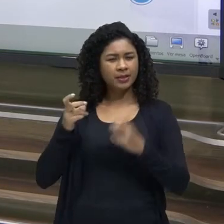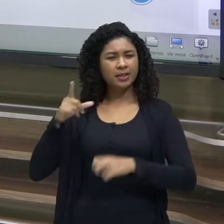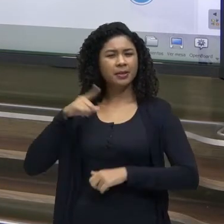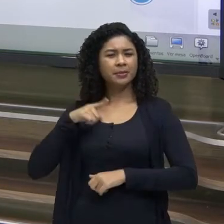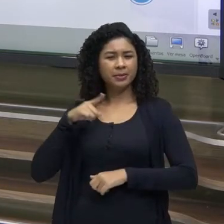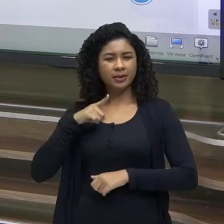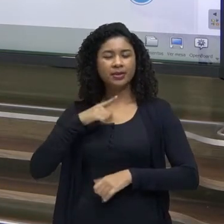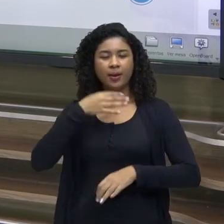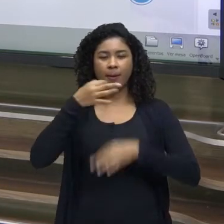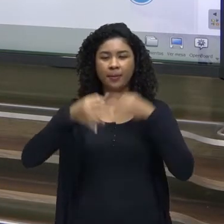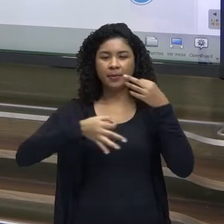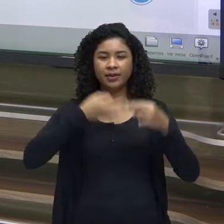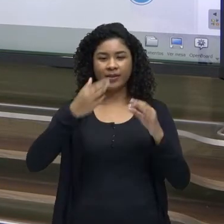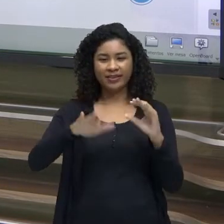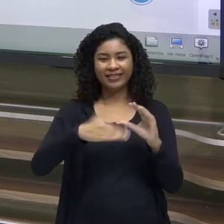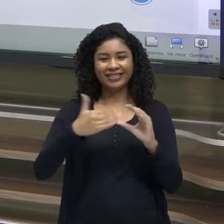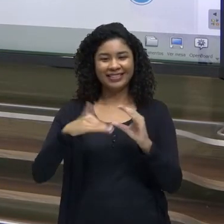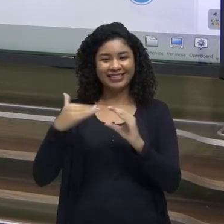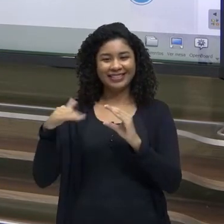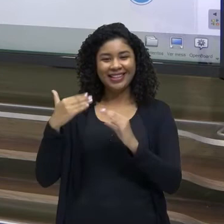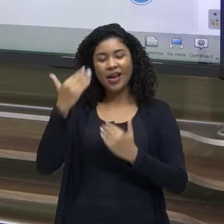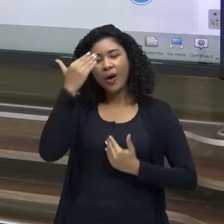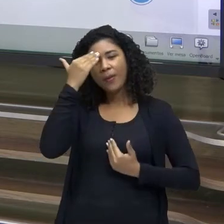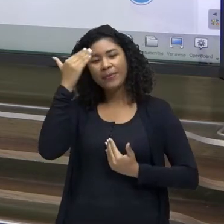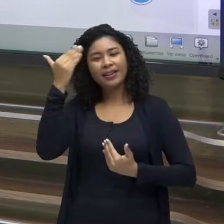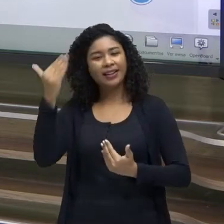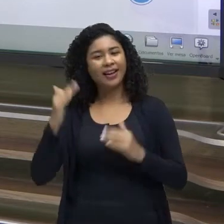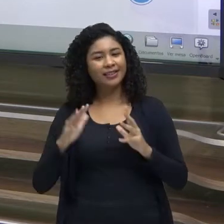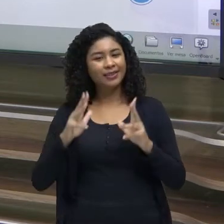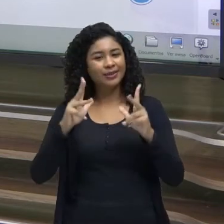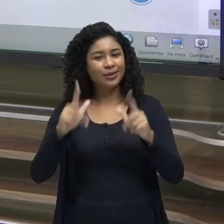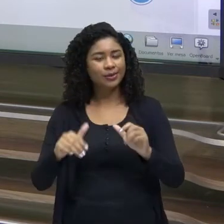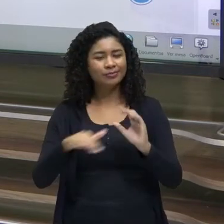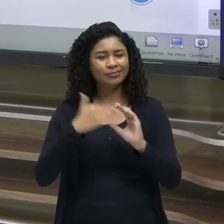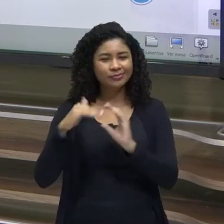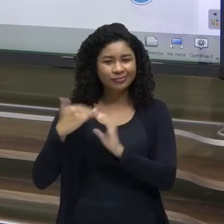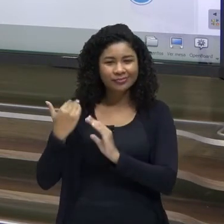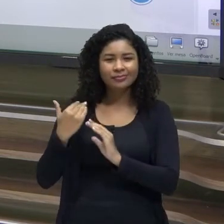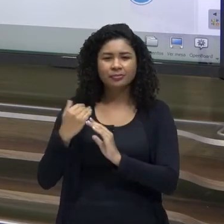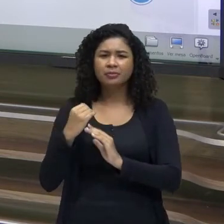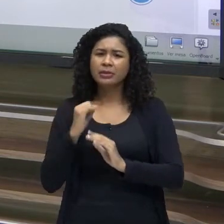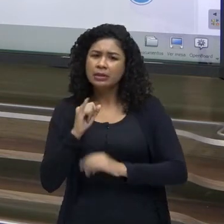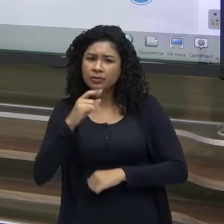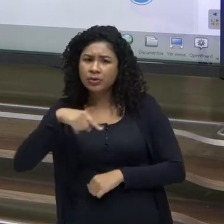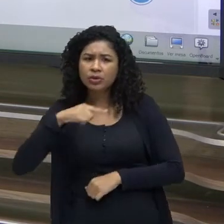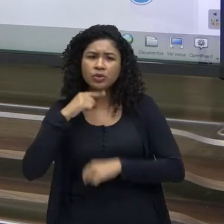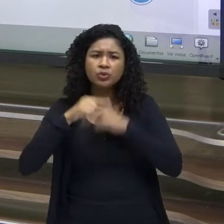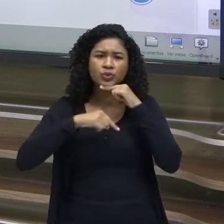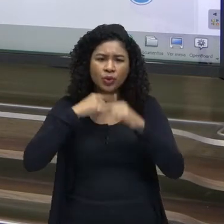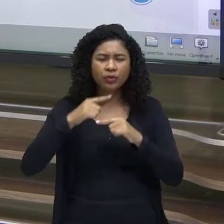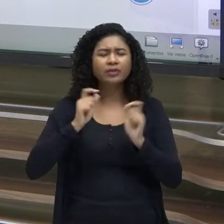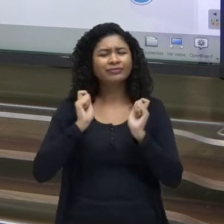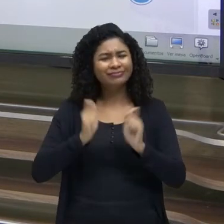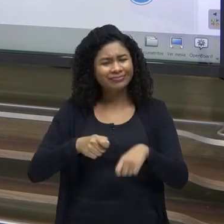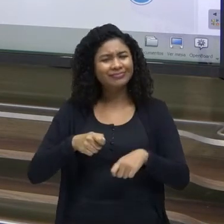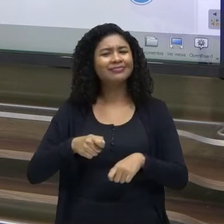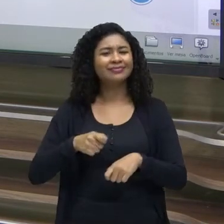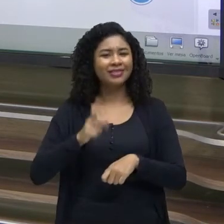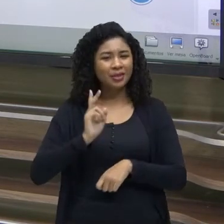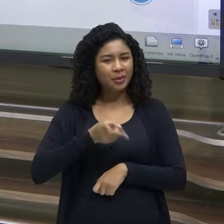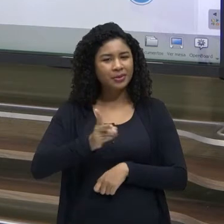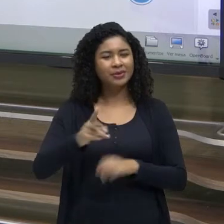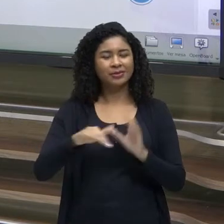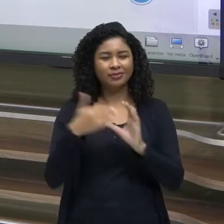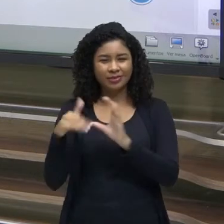estão colocando a sua participação. Mesmo que aqueles que estão em dúvida, participem, né, que vocês estão tendo um tempinho para ler e às vezes realmente parece